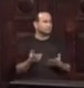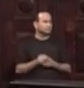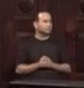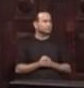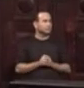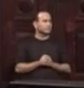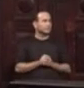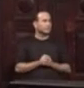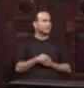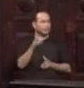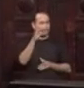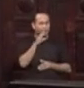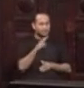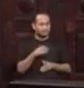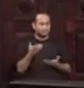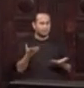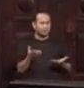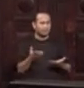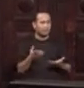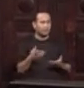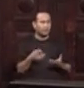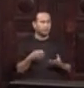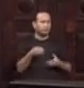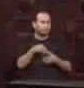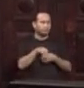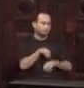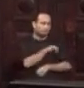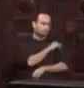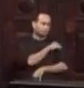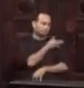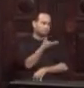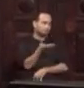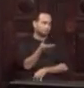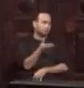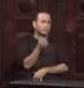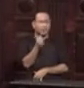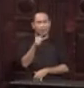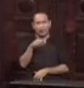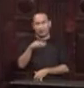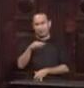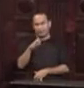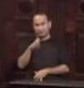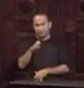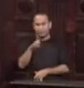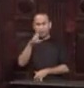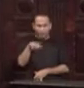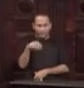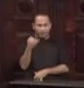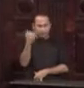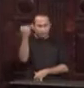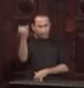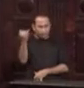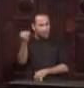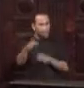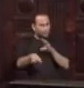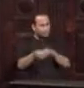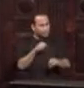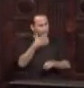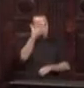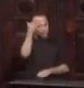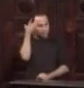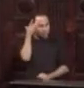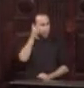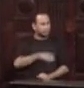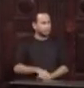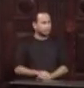educação básica brasileira, inclusive no Rio de Janeiro. A arte é fundamental na formação humana. O ensino